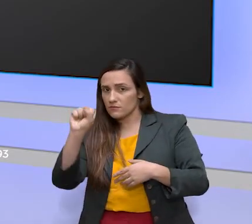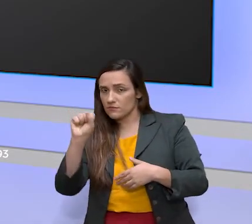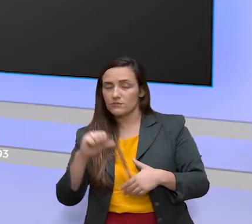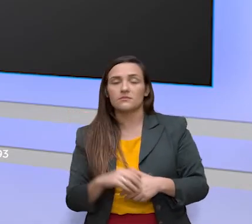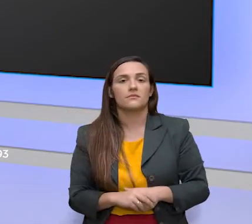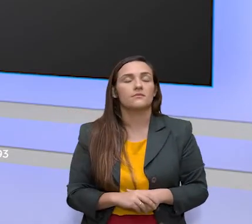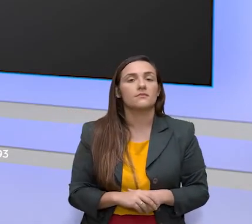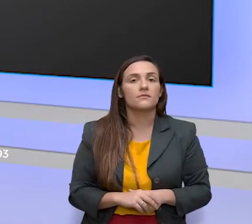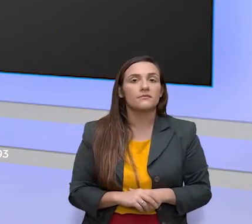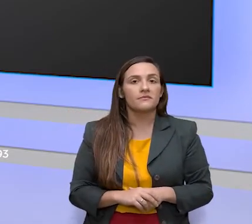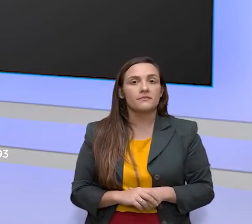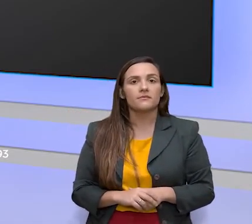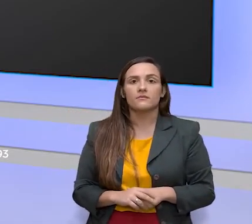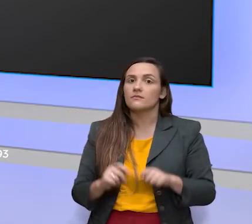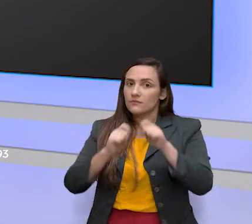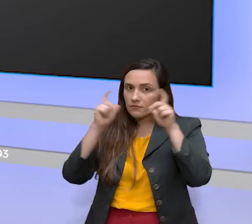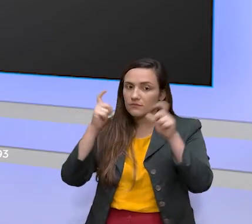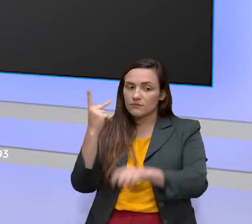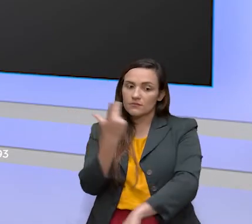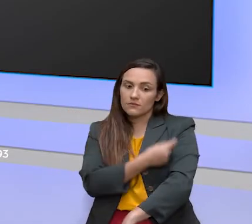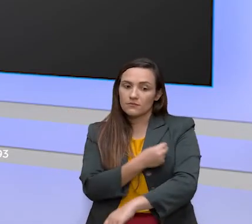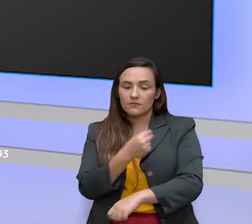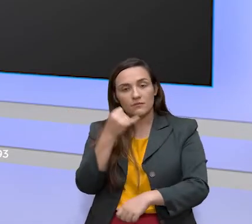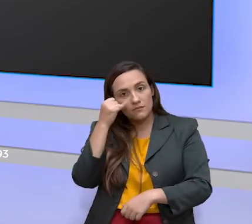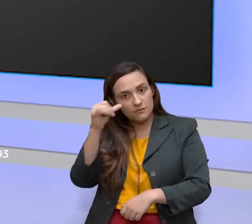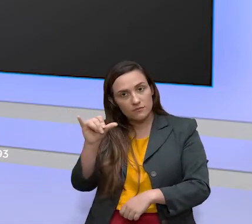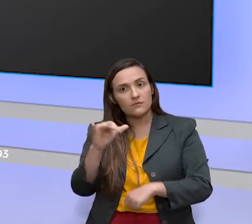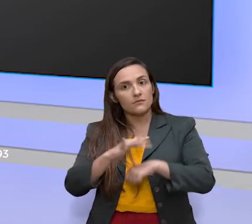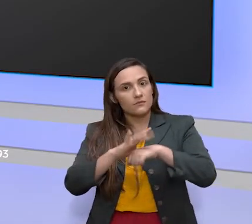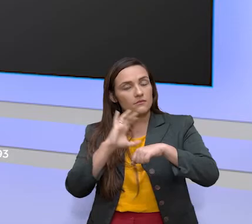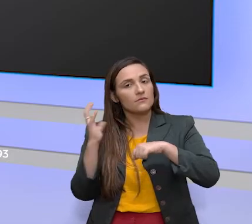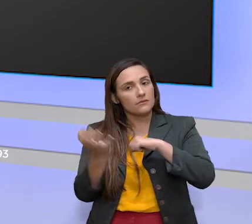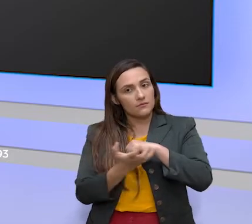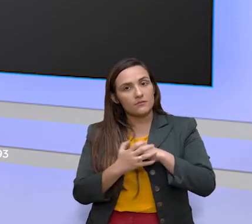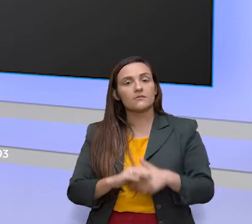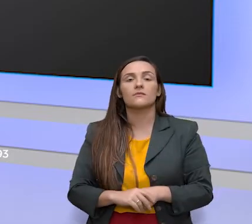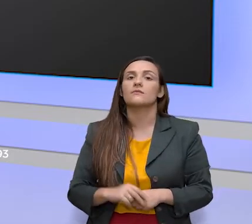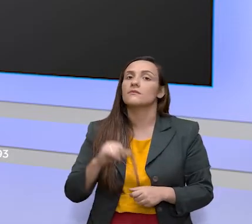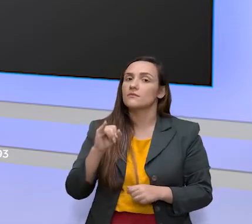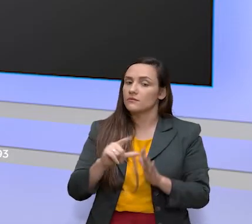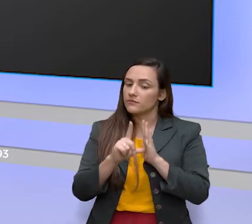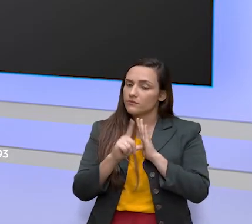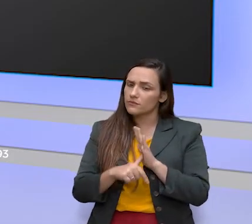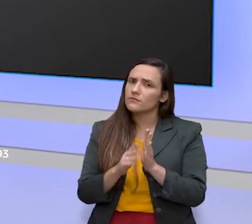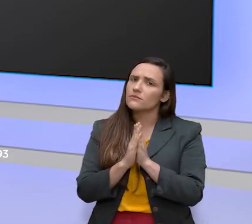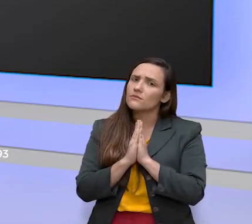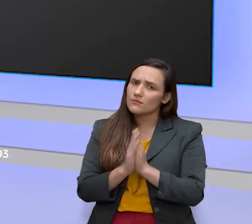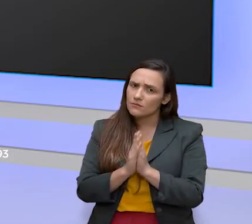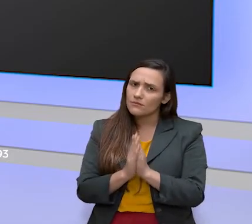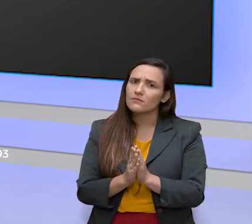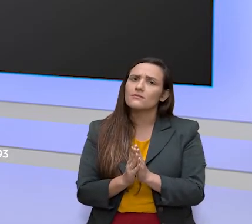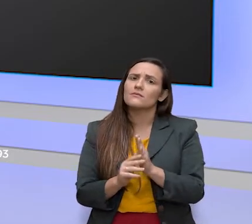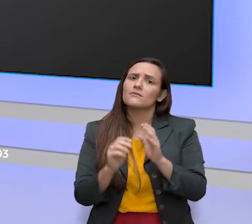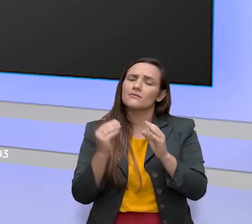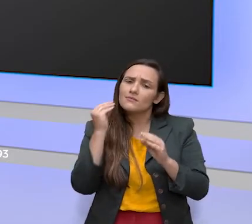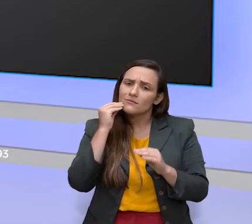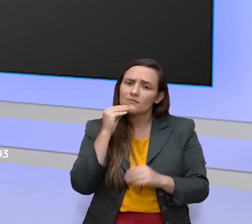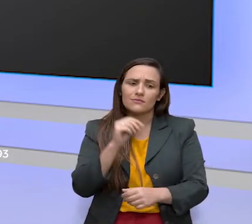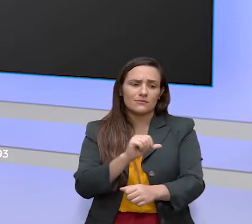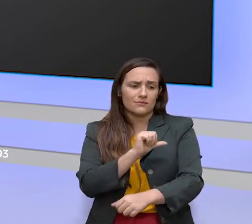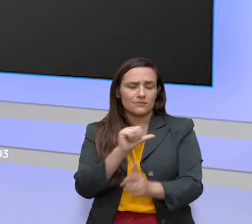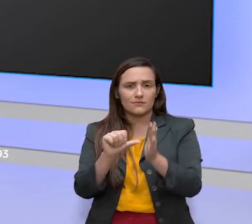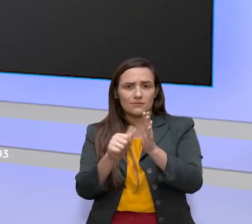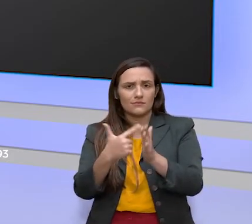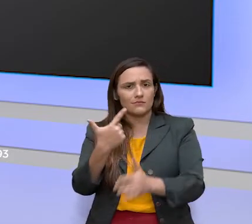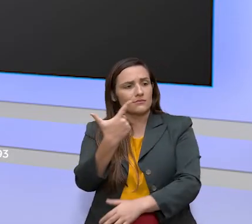de MS. E fique atento ao seu cartão de vacinação contra a Covid-19 e, se estiver em atraso, procure pela segunda